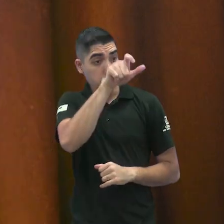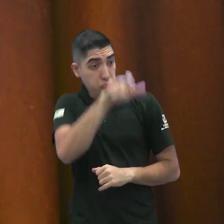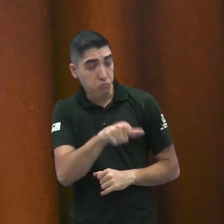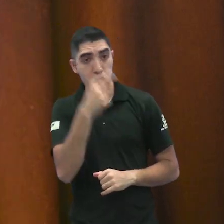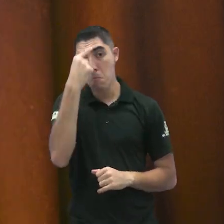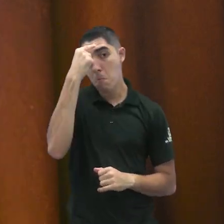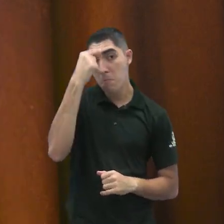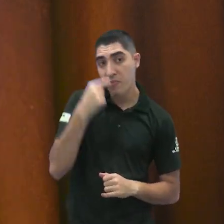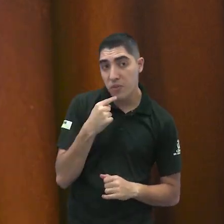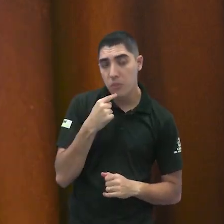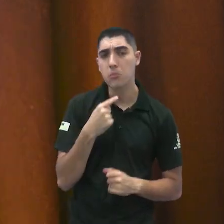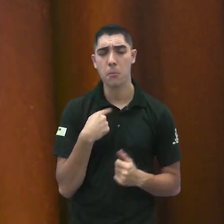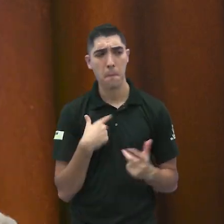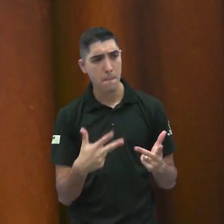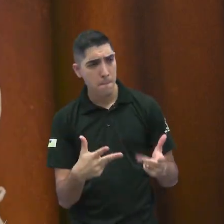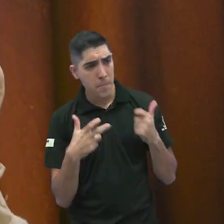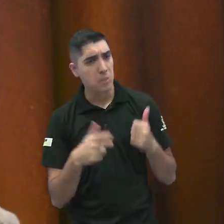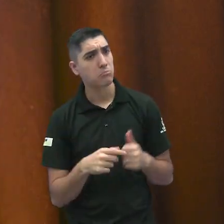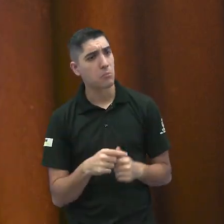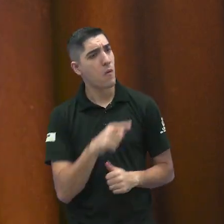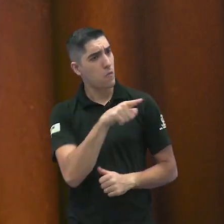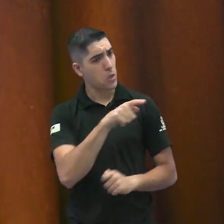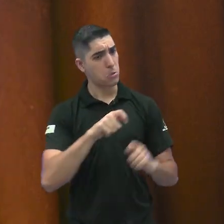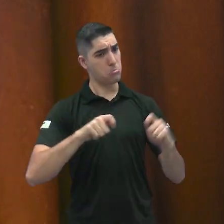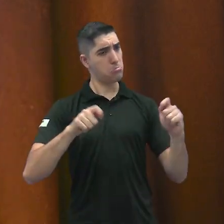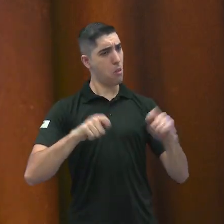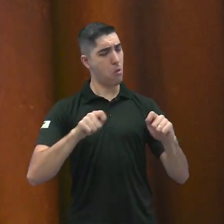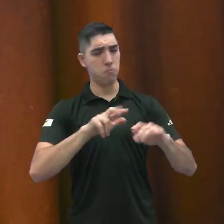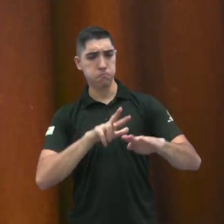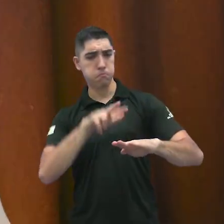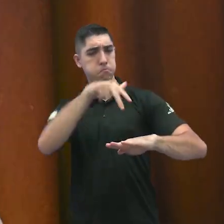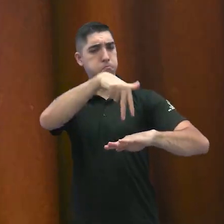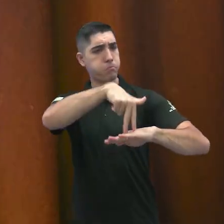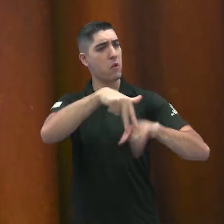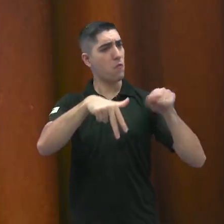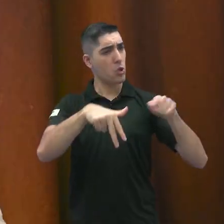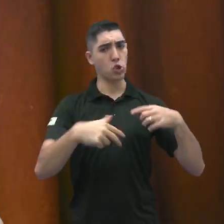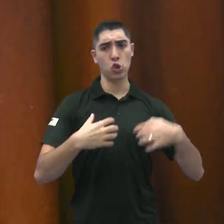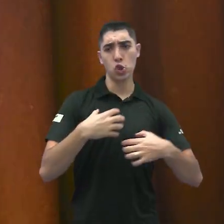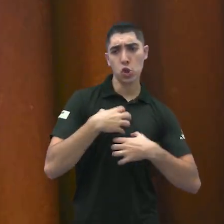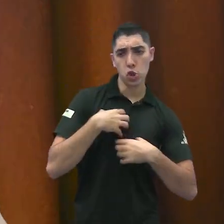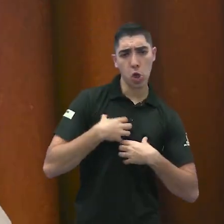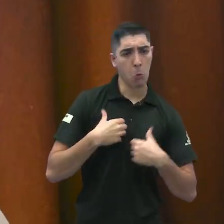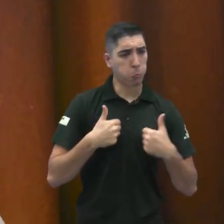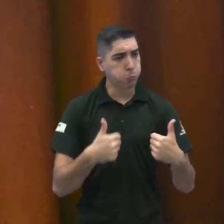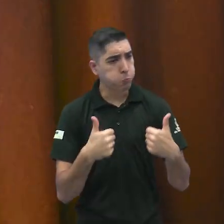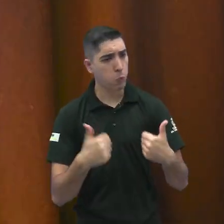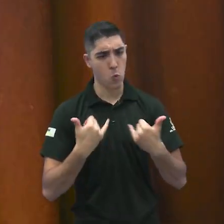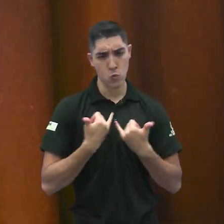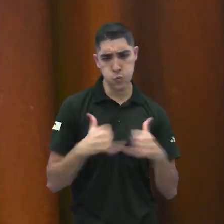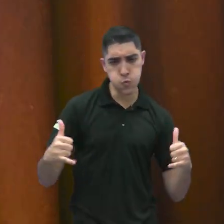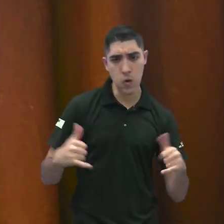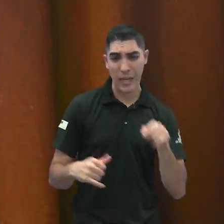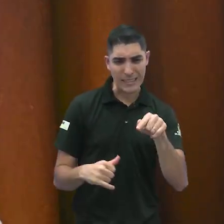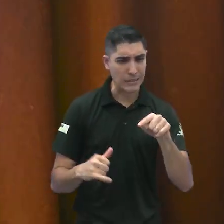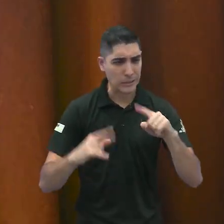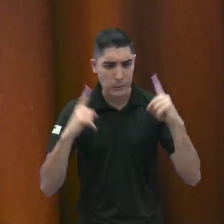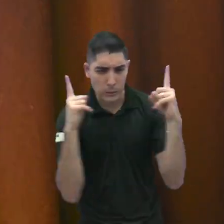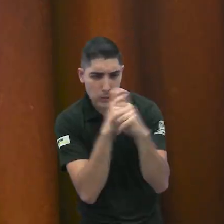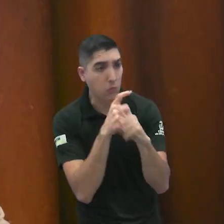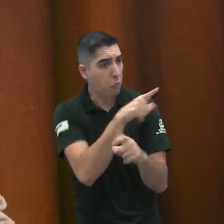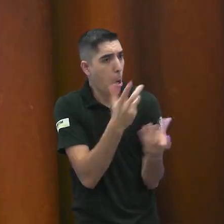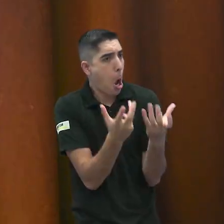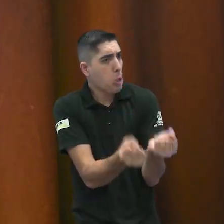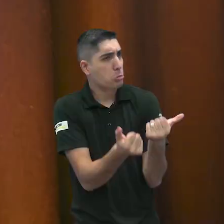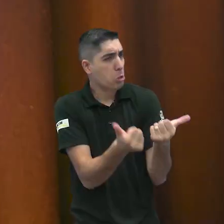teu perfil, a gente vê que você tem uma dominância, quer dizer, a dominância é energia, a dominância é assumir riscos, a